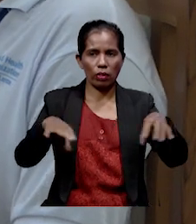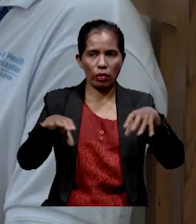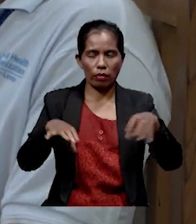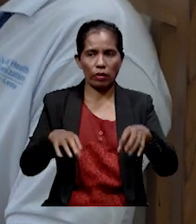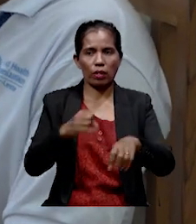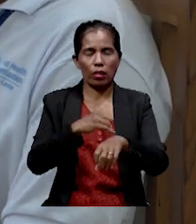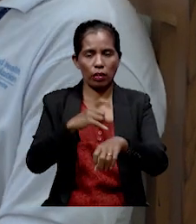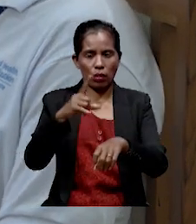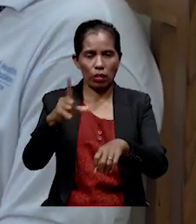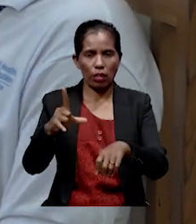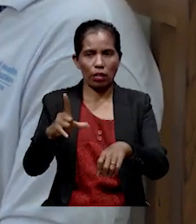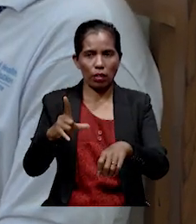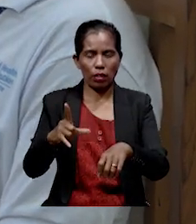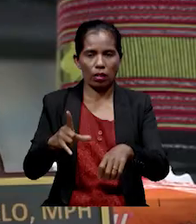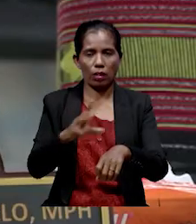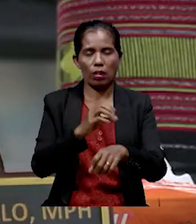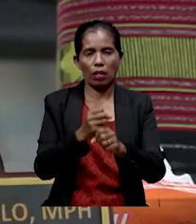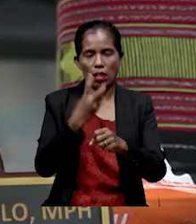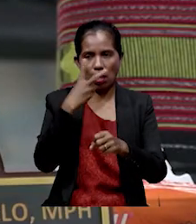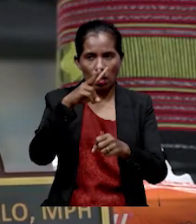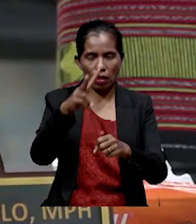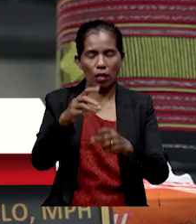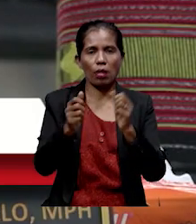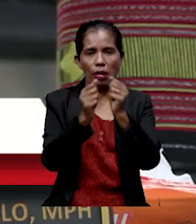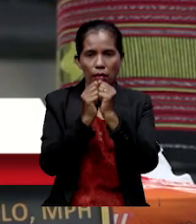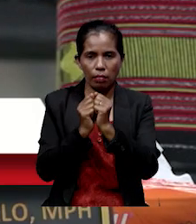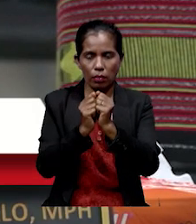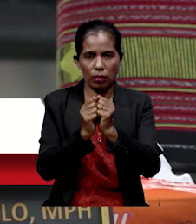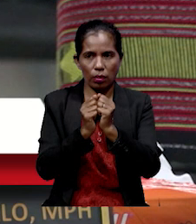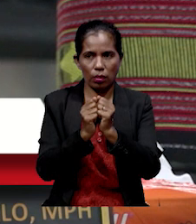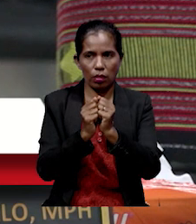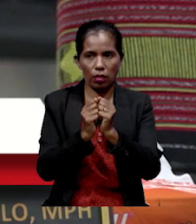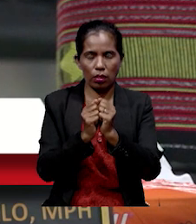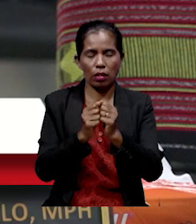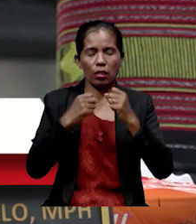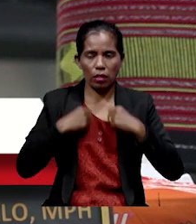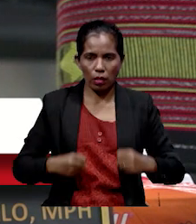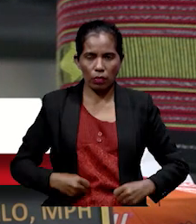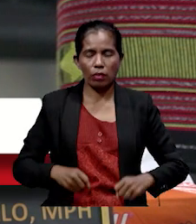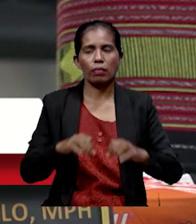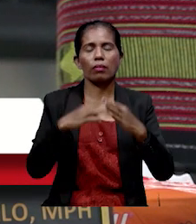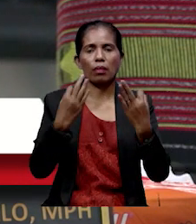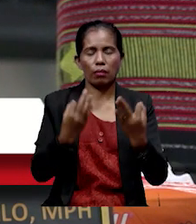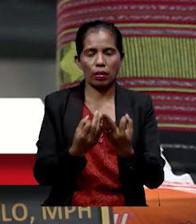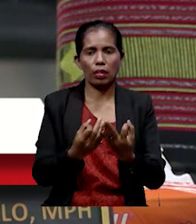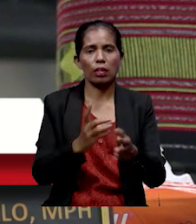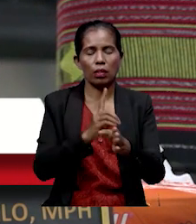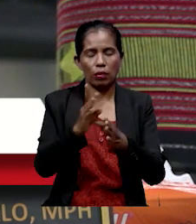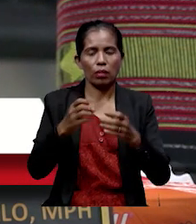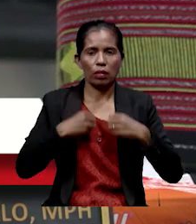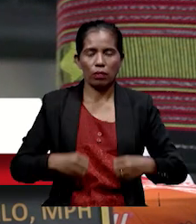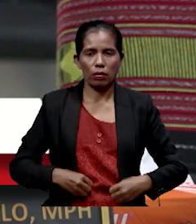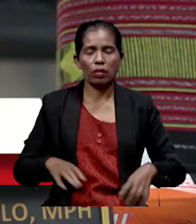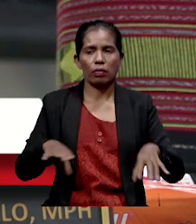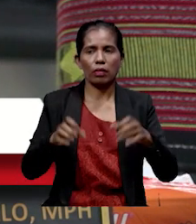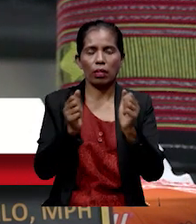sanga range control doenses dia, hamutu ko Saudi na familia. Dia tu sori na familia pra servisu sa